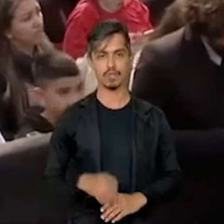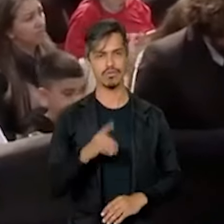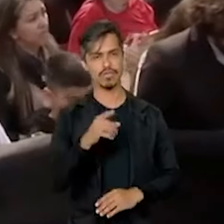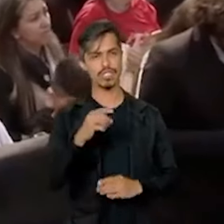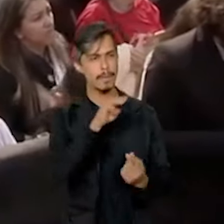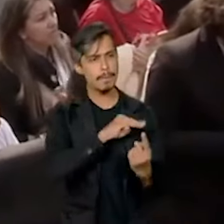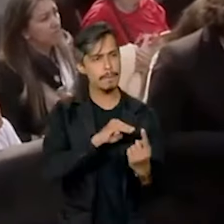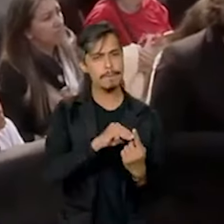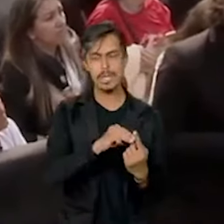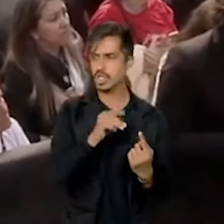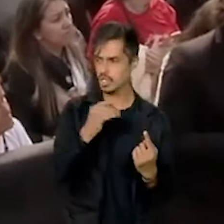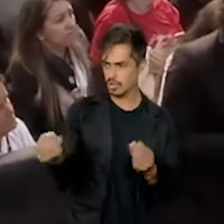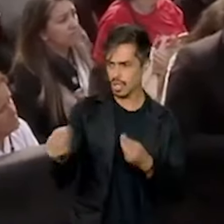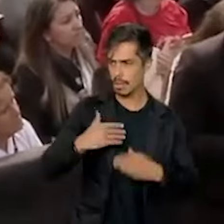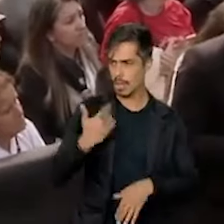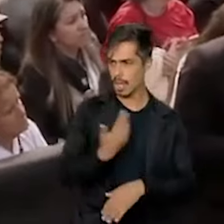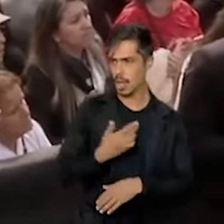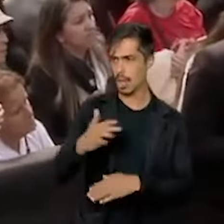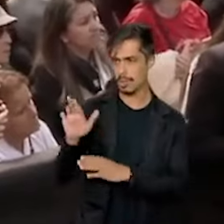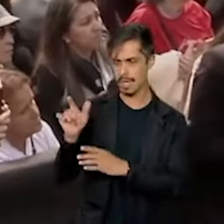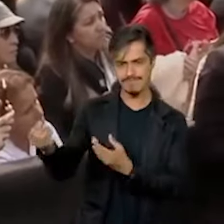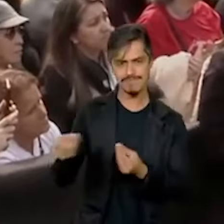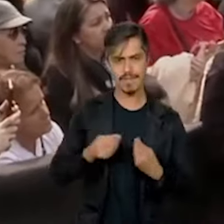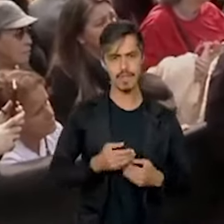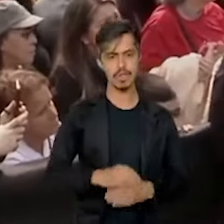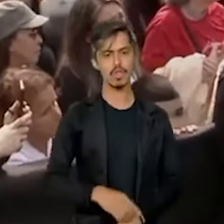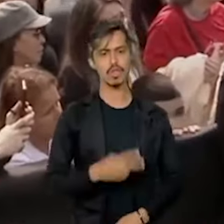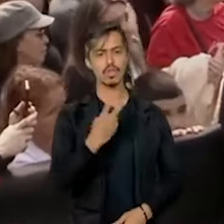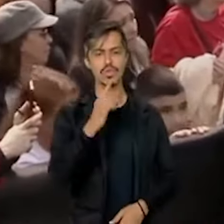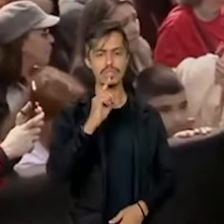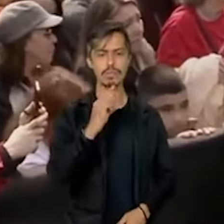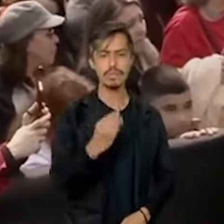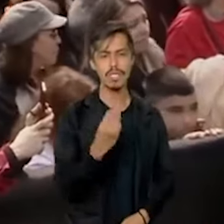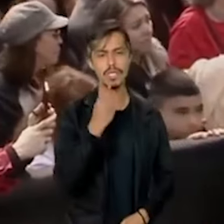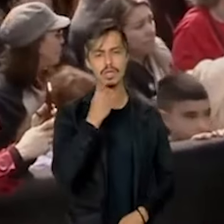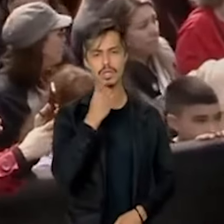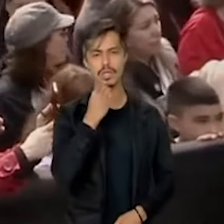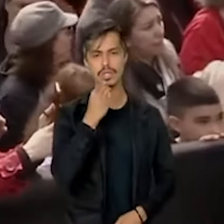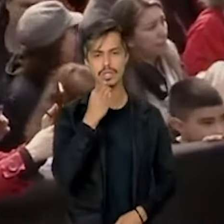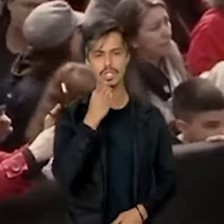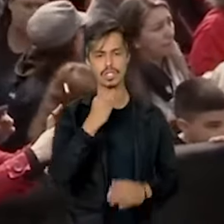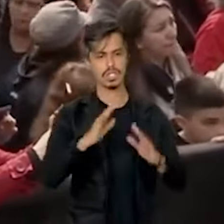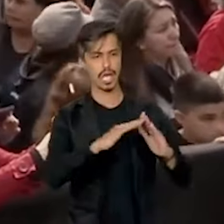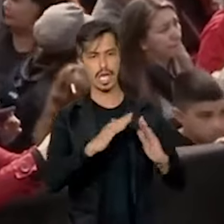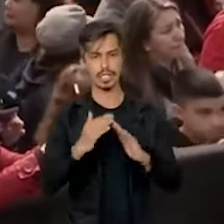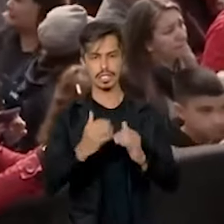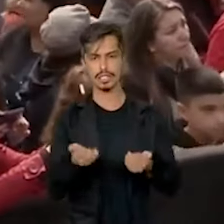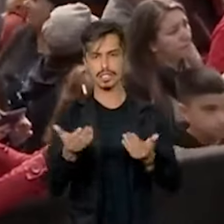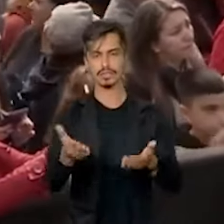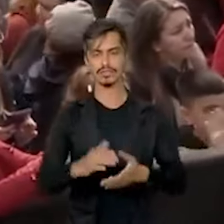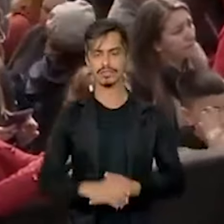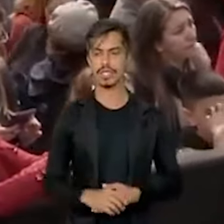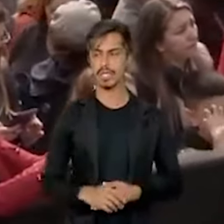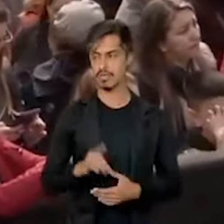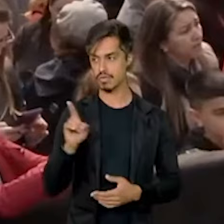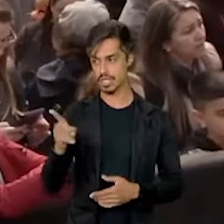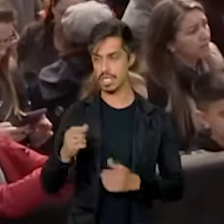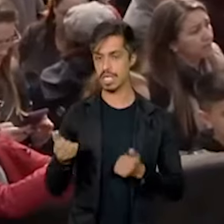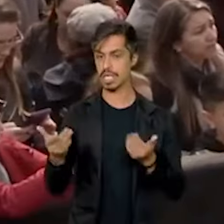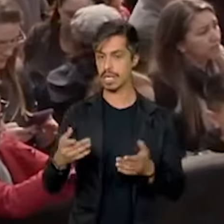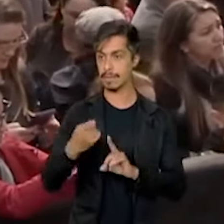para nós de 2 milhões de unidades habitacionais. O senhor vai entregar no próximo